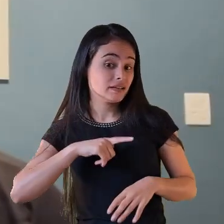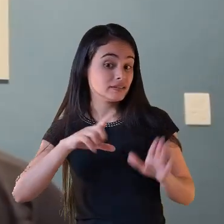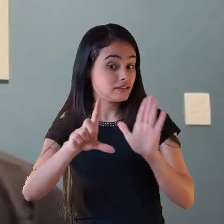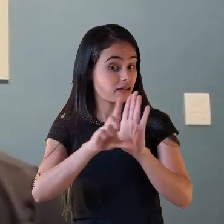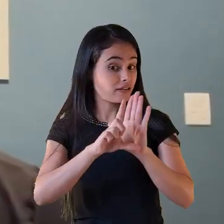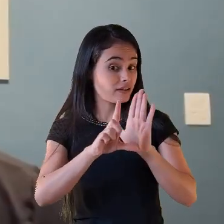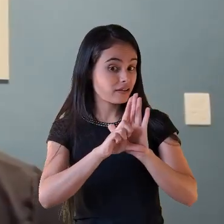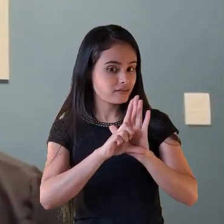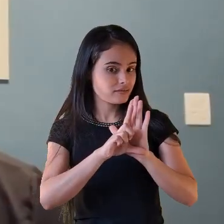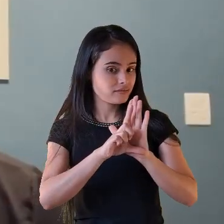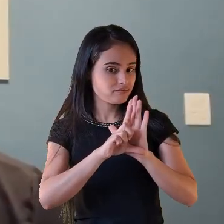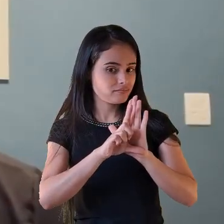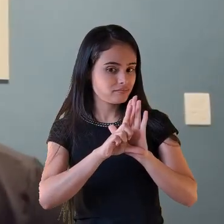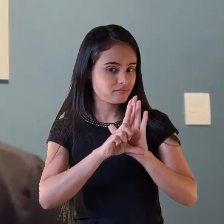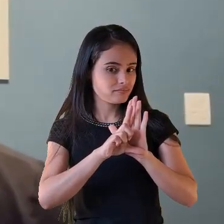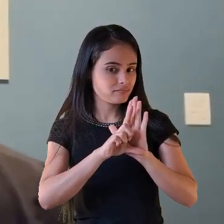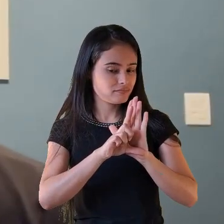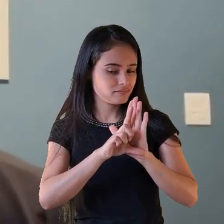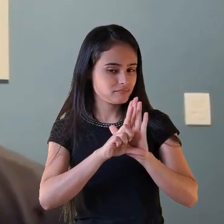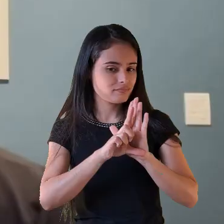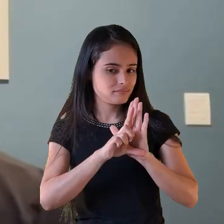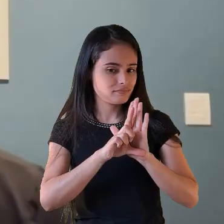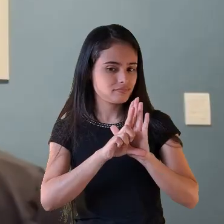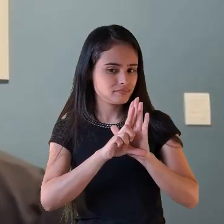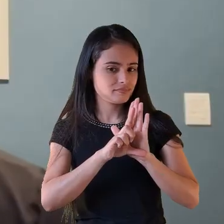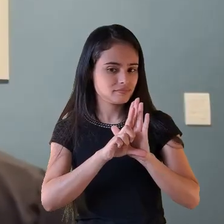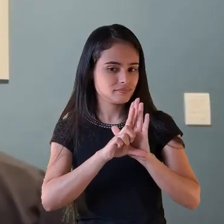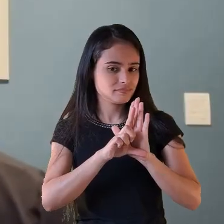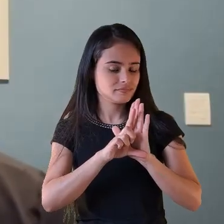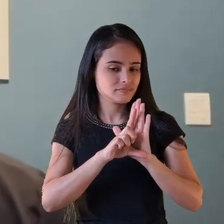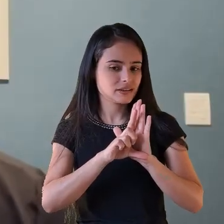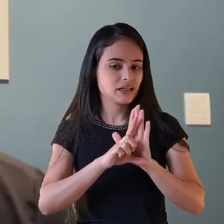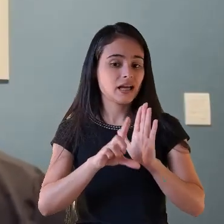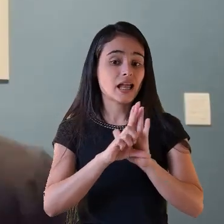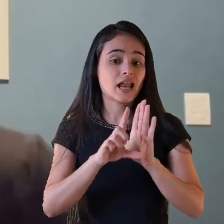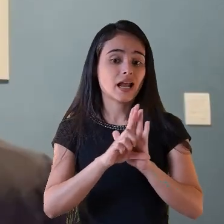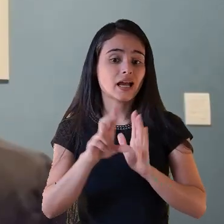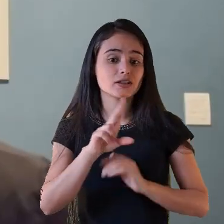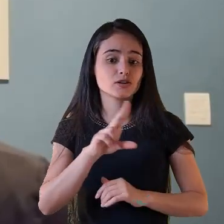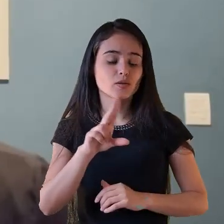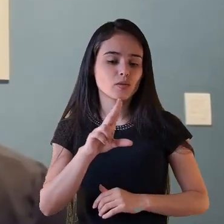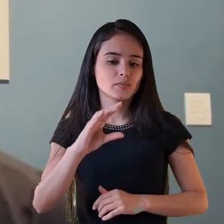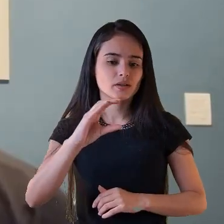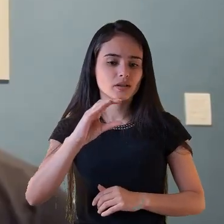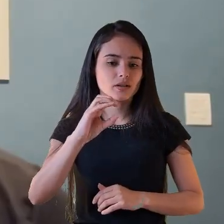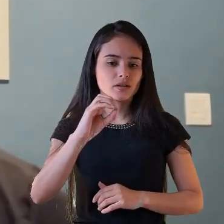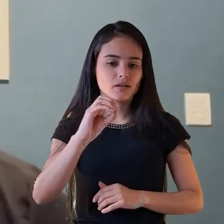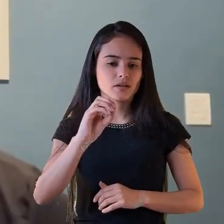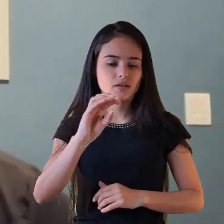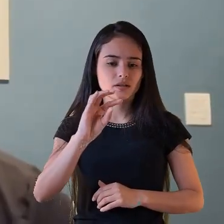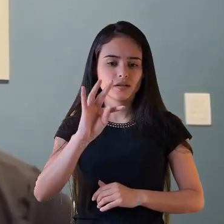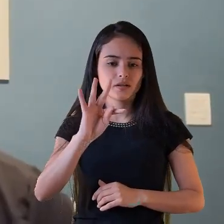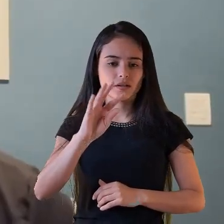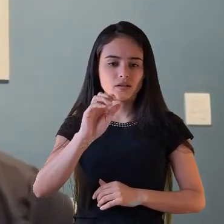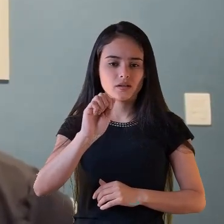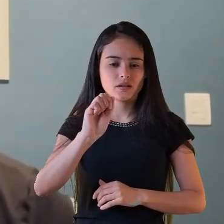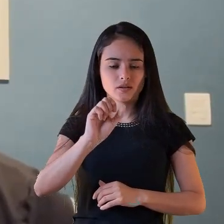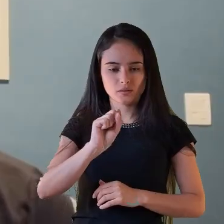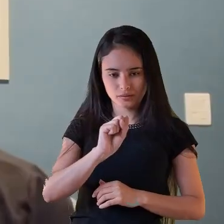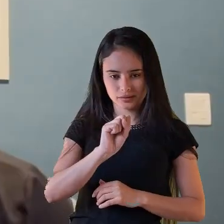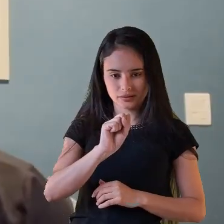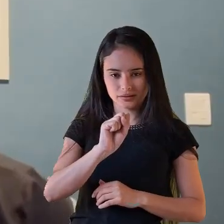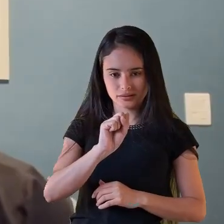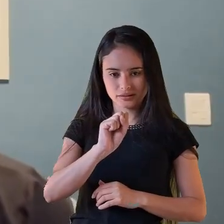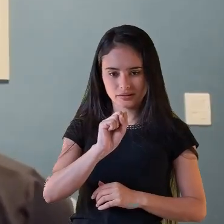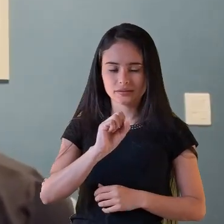produzido nos últimos anos por causa das leis de cotas, e lembrar que as leis de cotas são resultado de luta